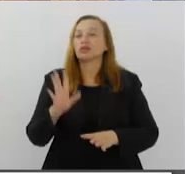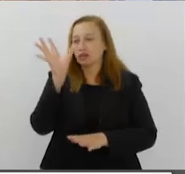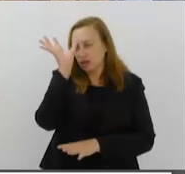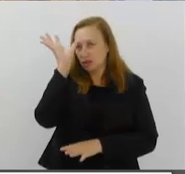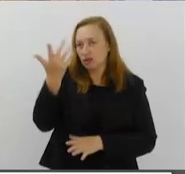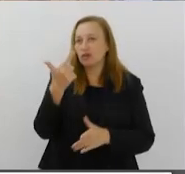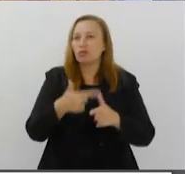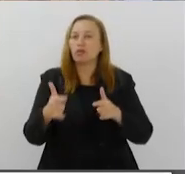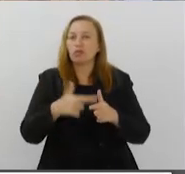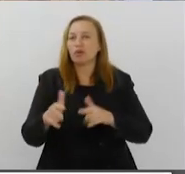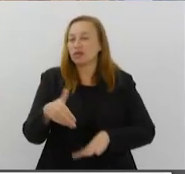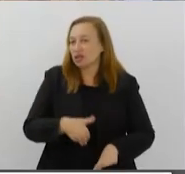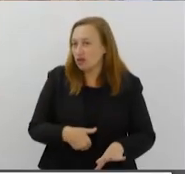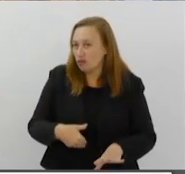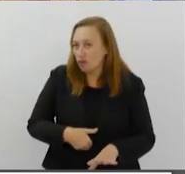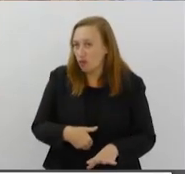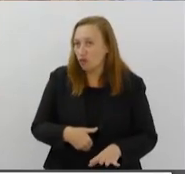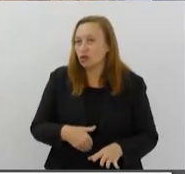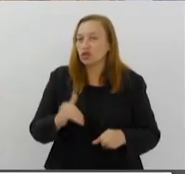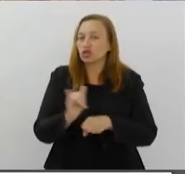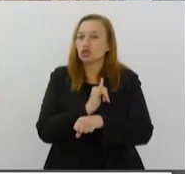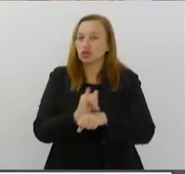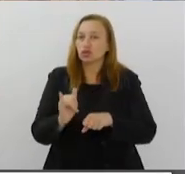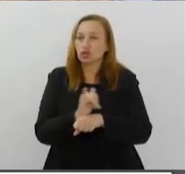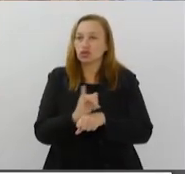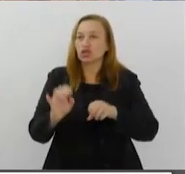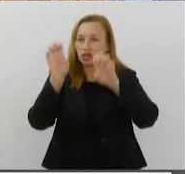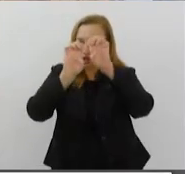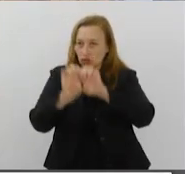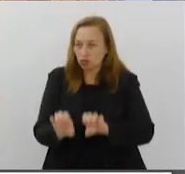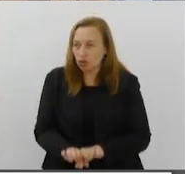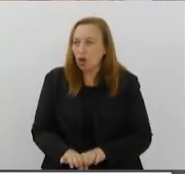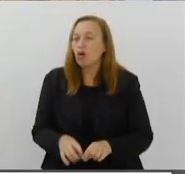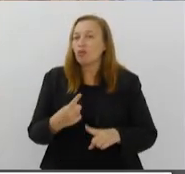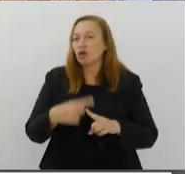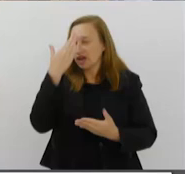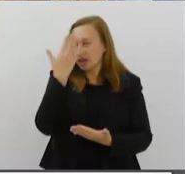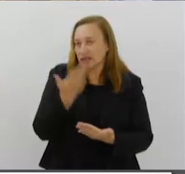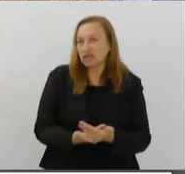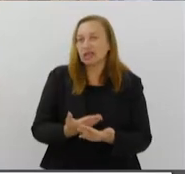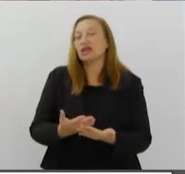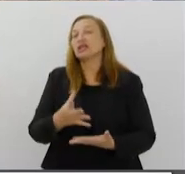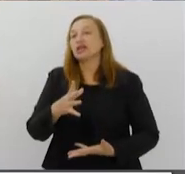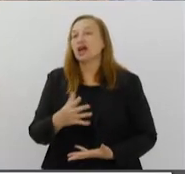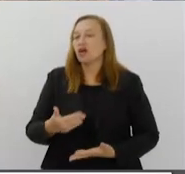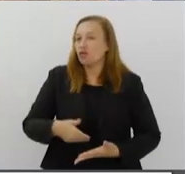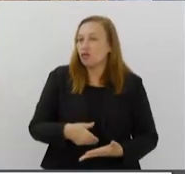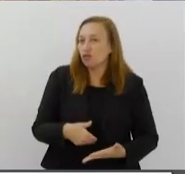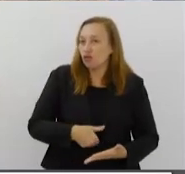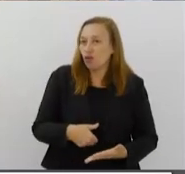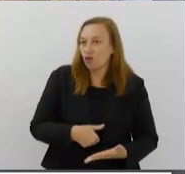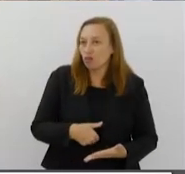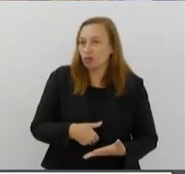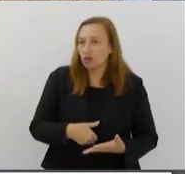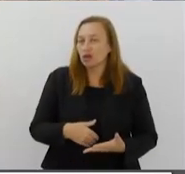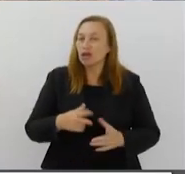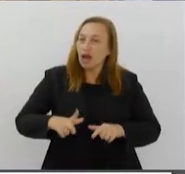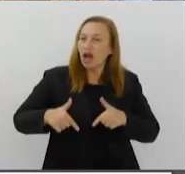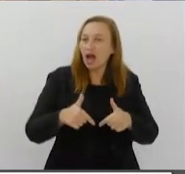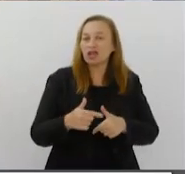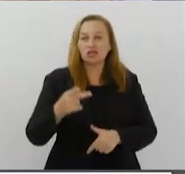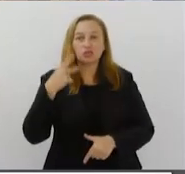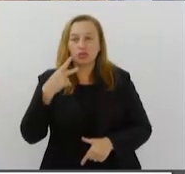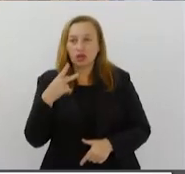para o problema da fome de maneira estrutural, porque a gente acredita que a alma da fome é a política. Então, sem